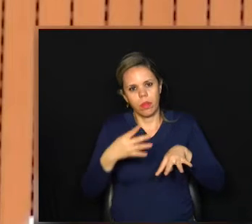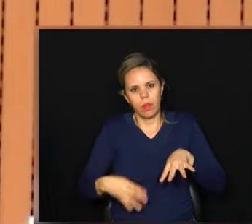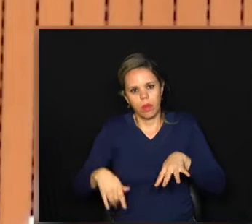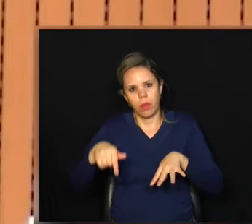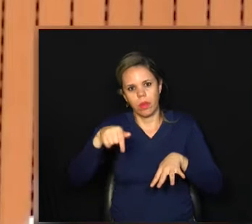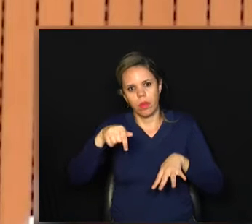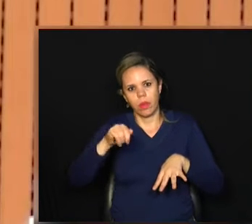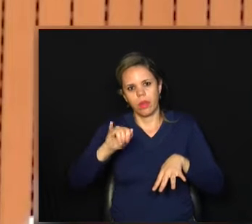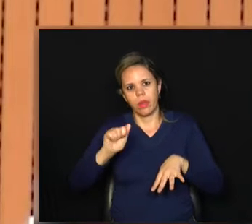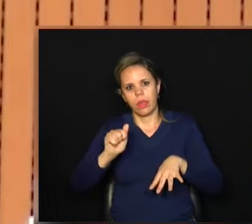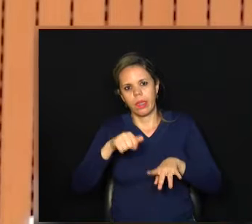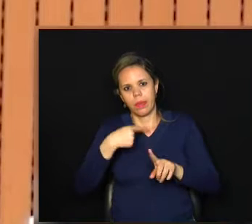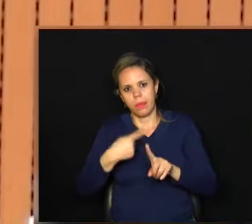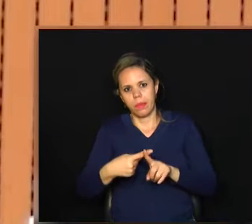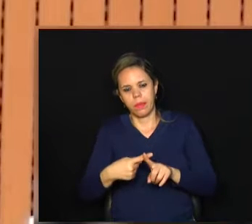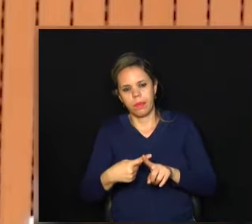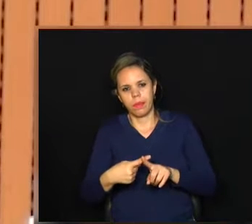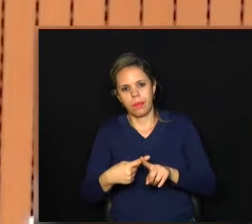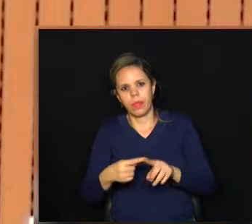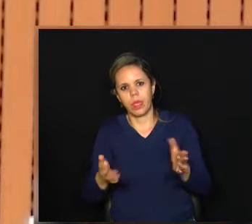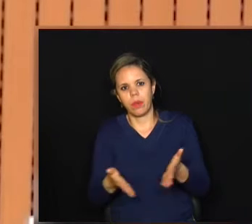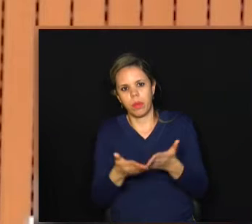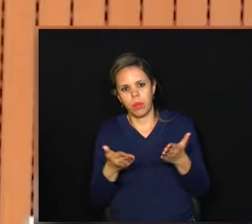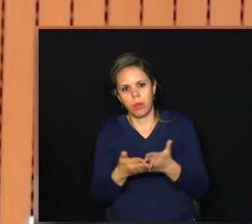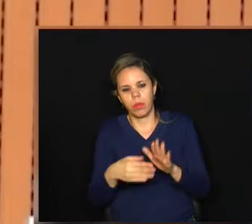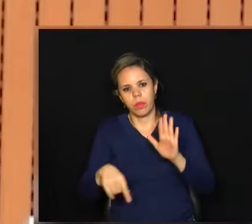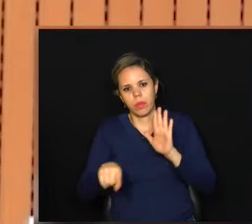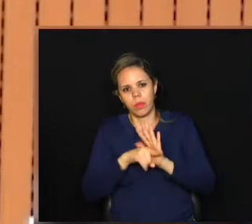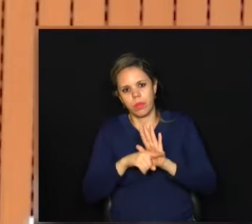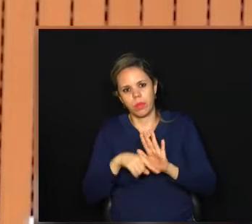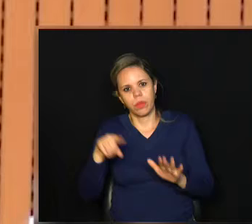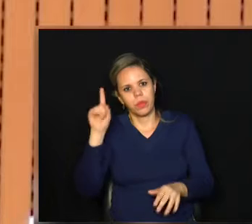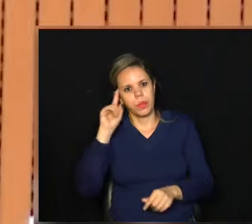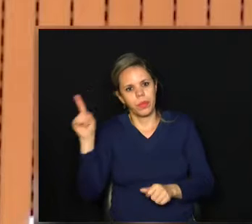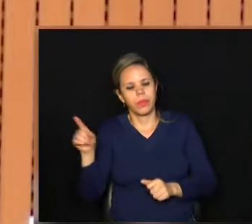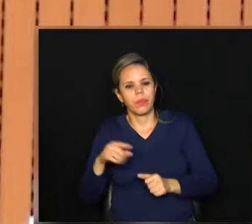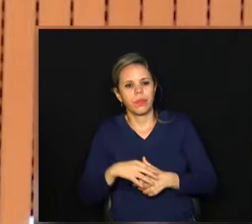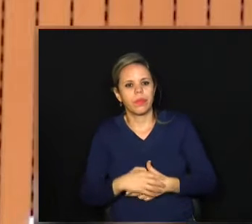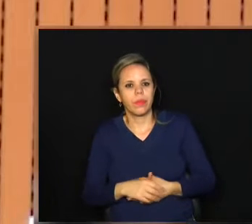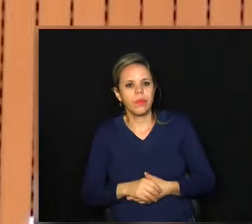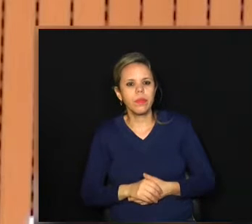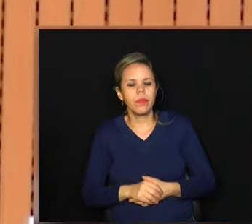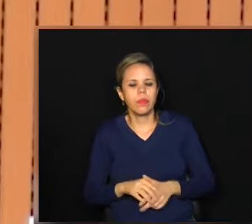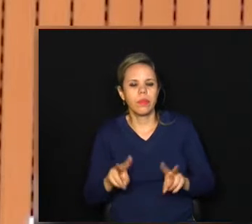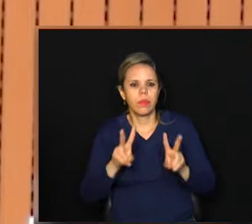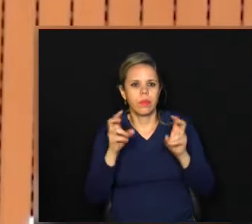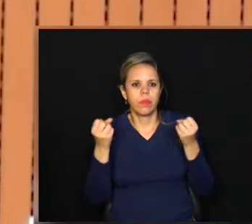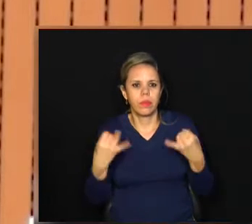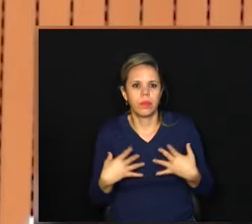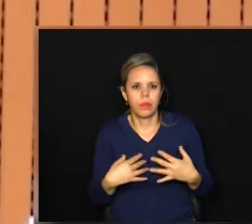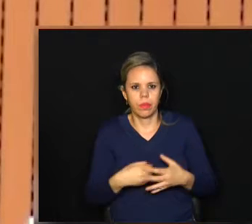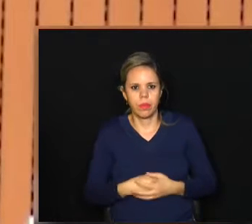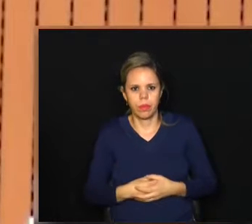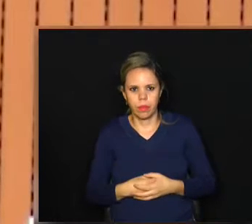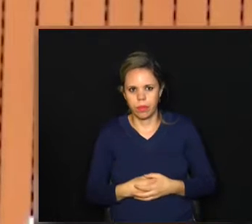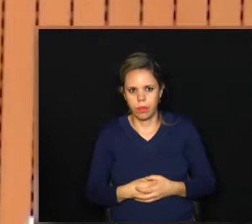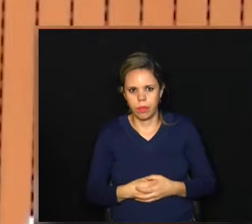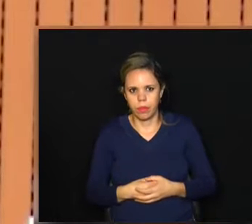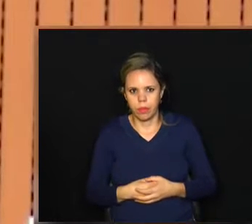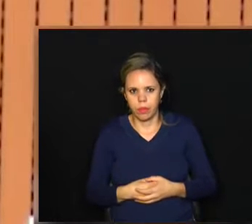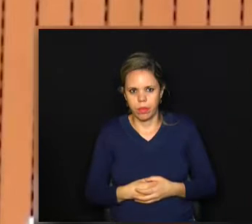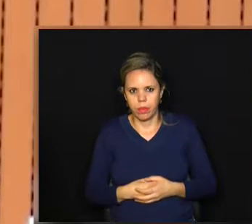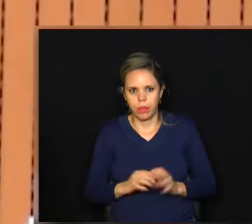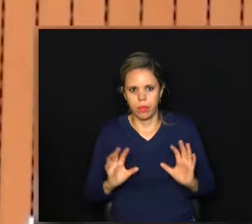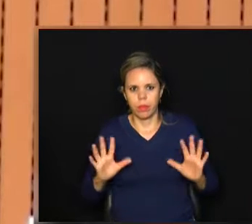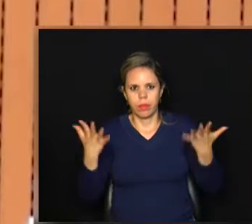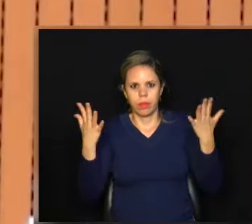e periféricas. Parágrafo único. A data referida no CAP será